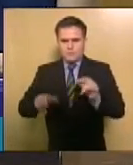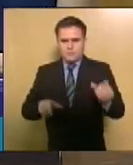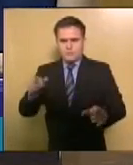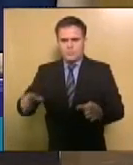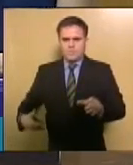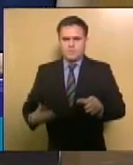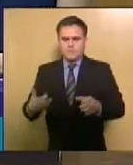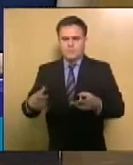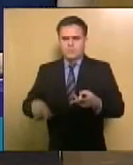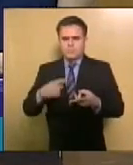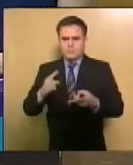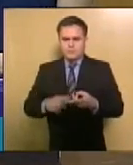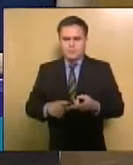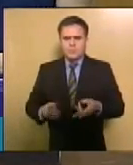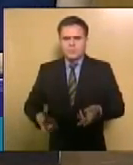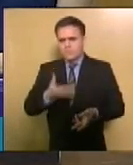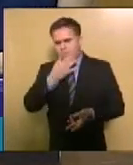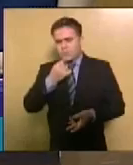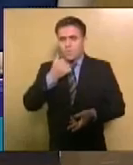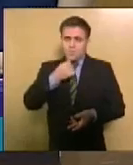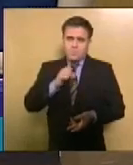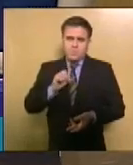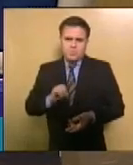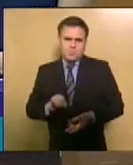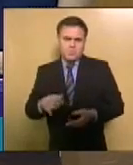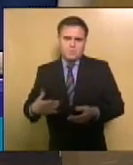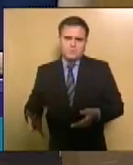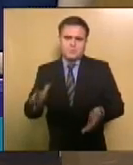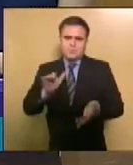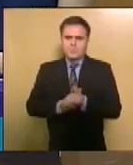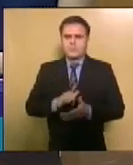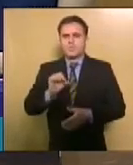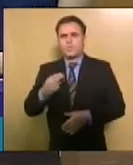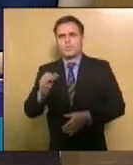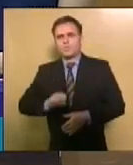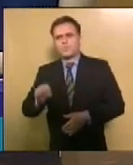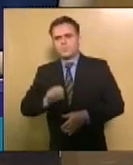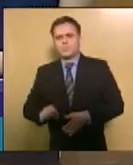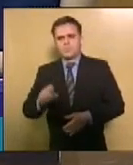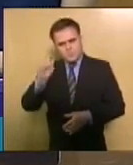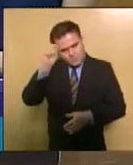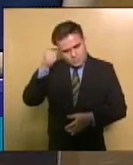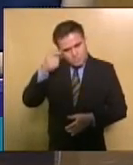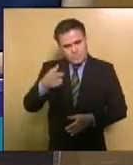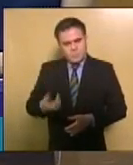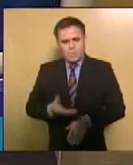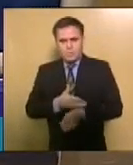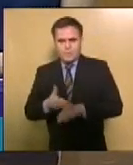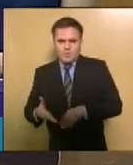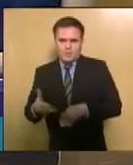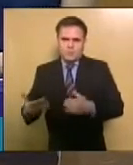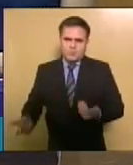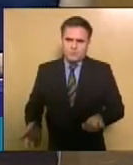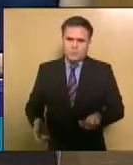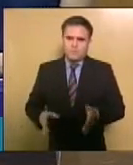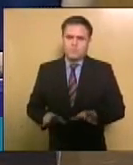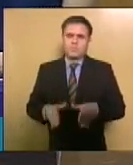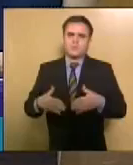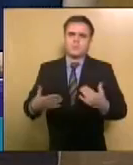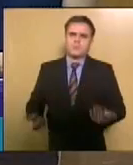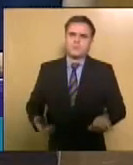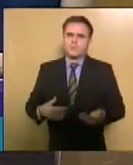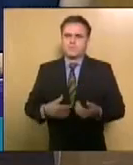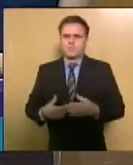idade o sexo se é o estado civil se era negro ou não negro ou seguindo a